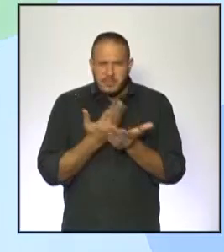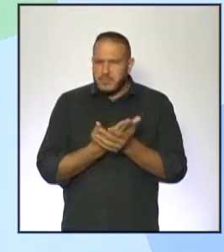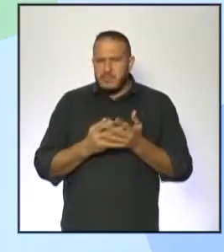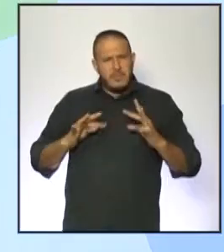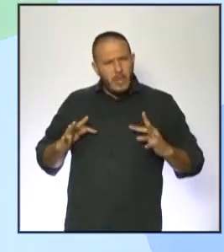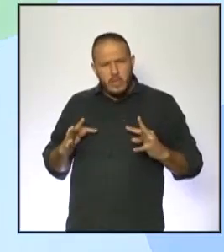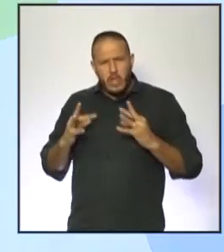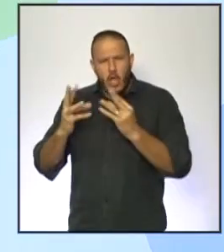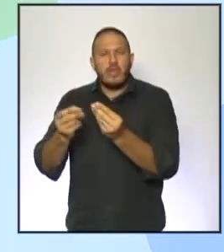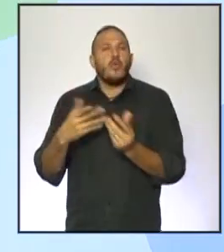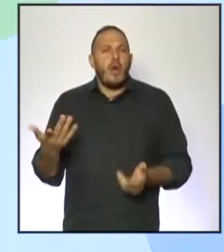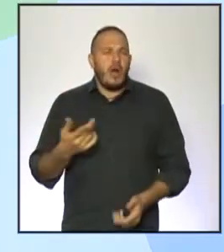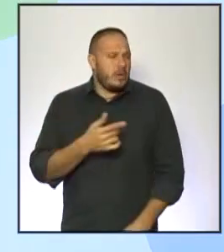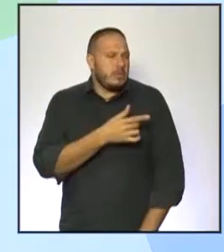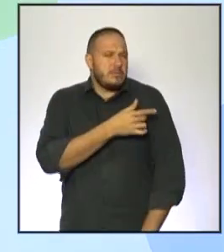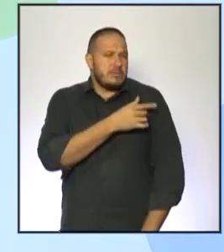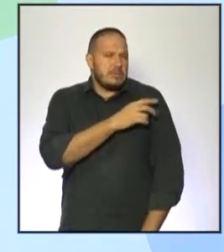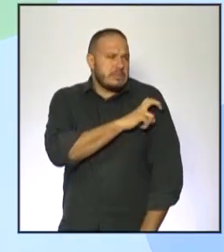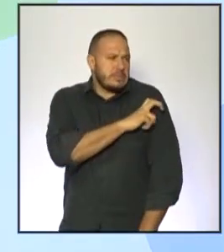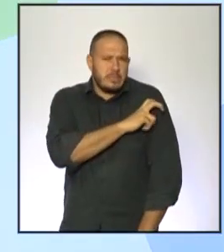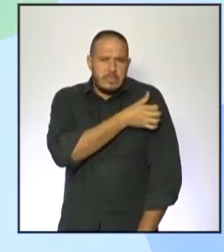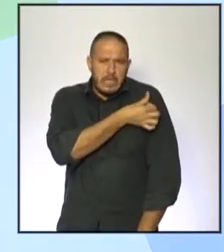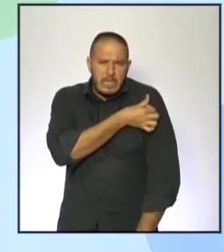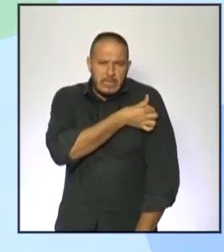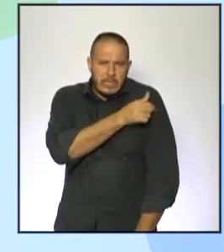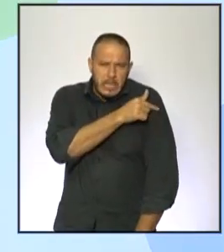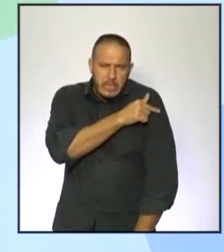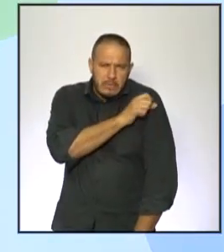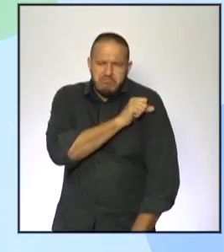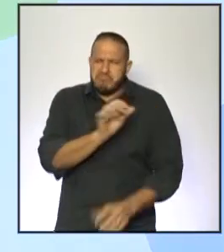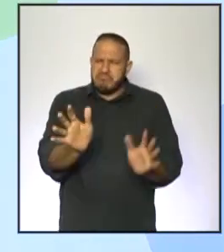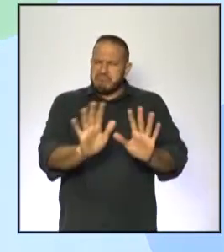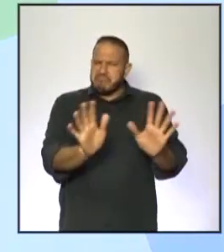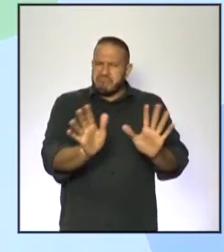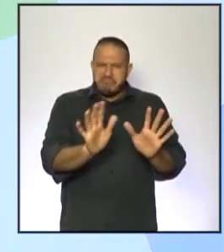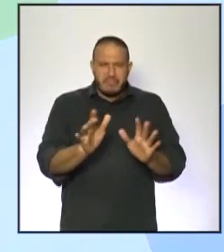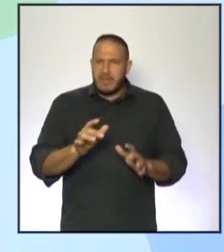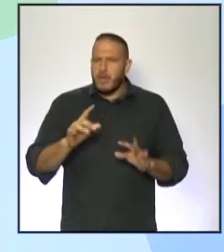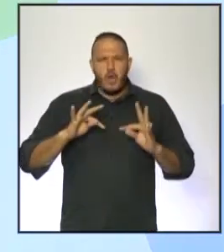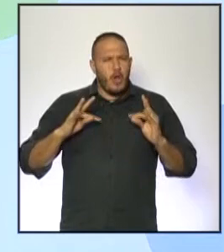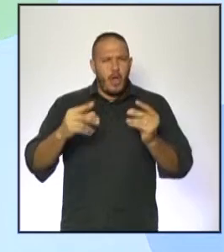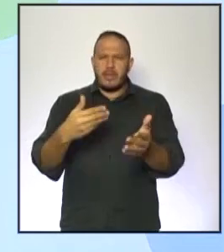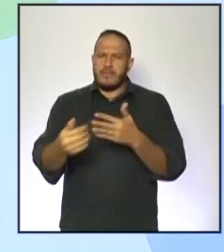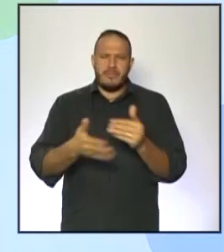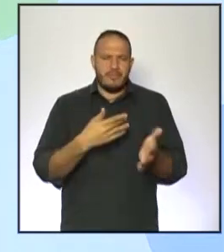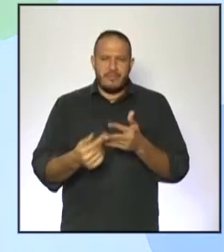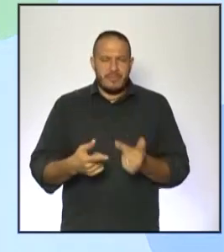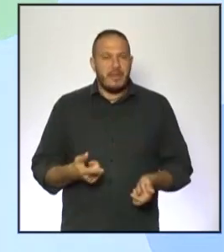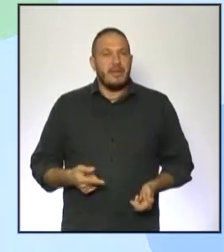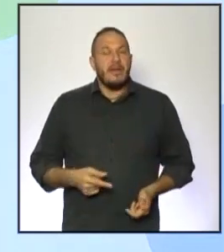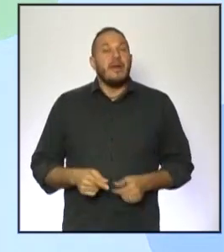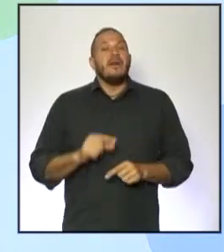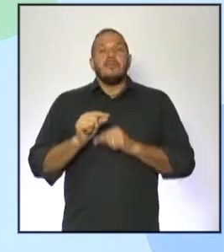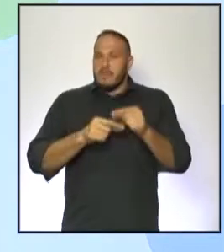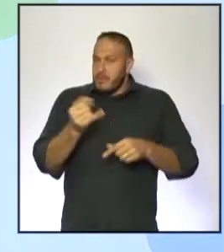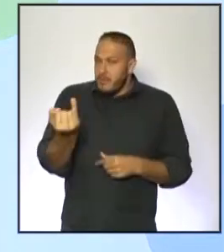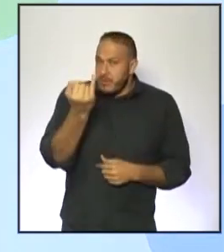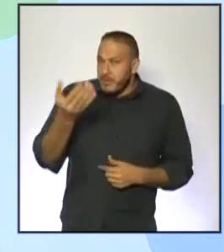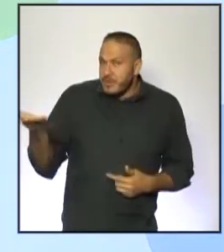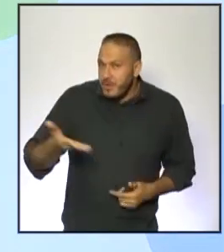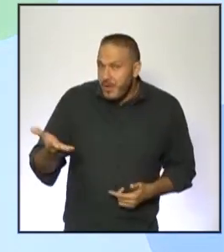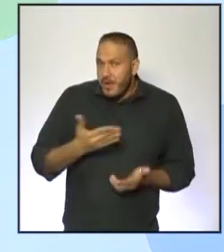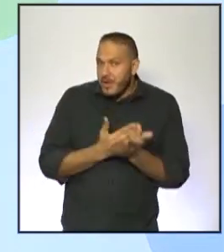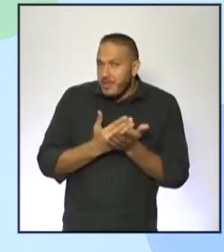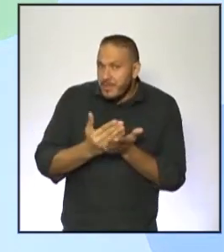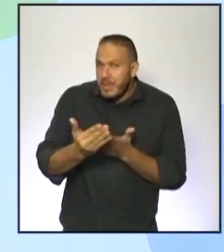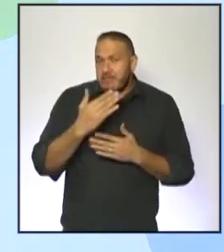as séries. Acabamos de lançar o componente de tecnologia e inovação na nossa rede e é super importante, então, começar de uma forma